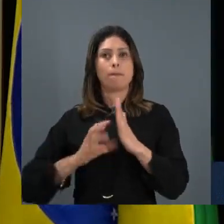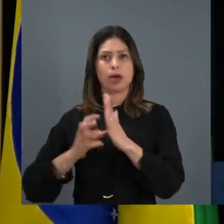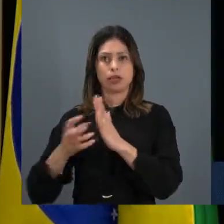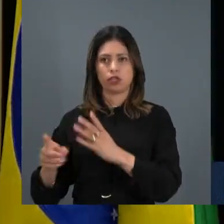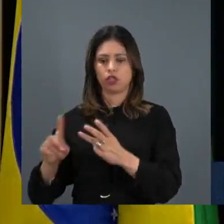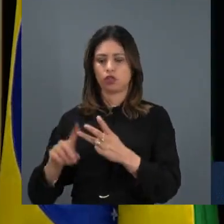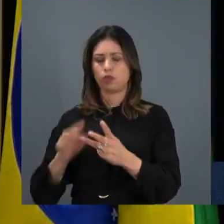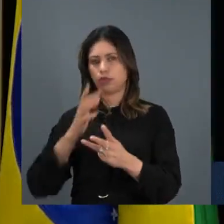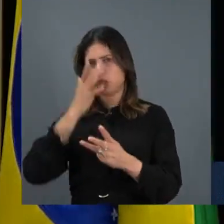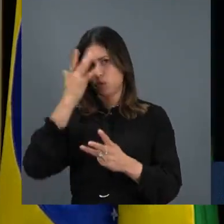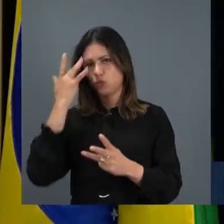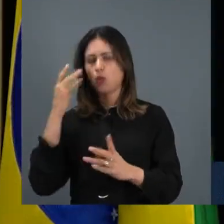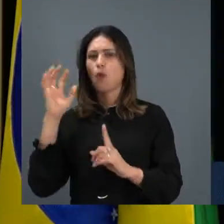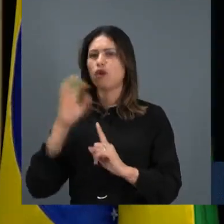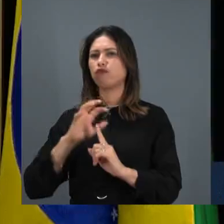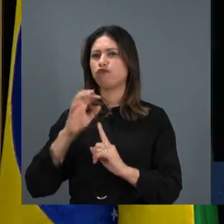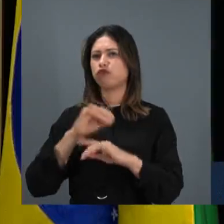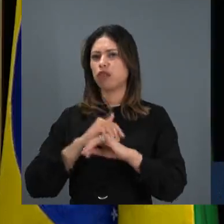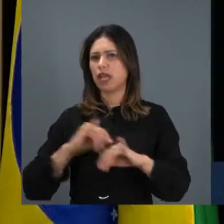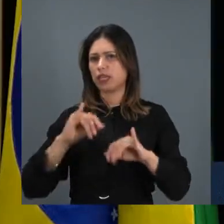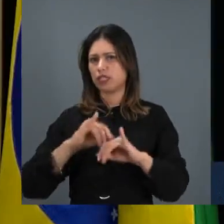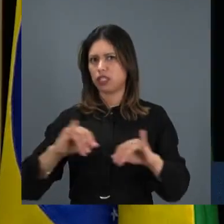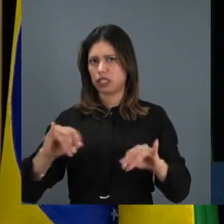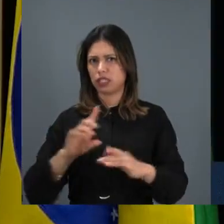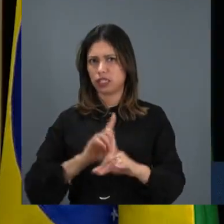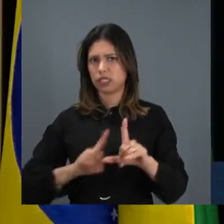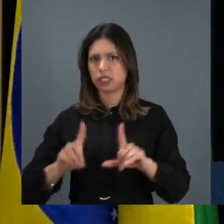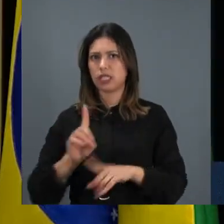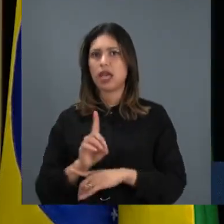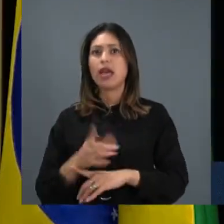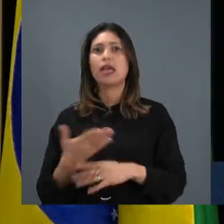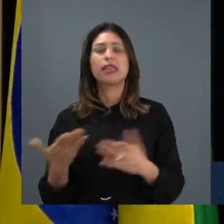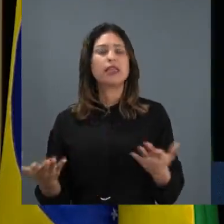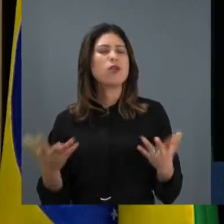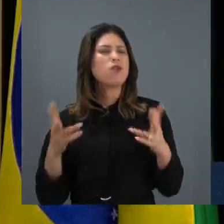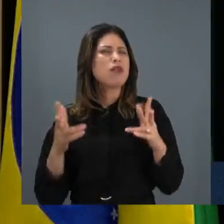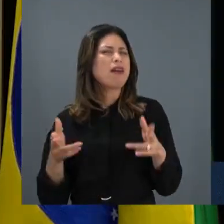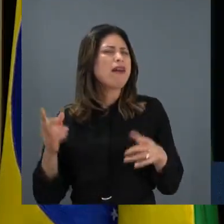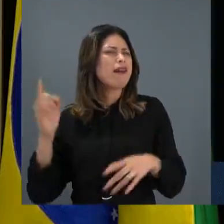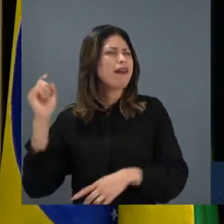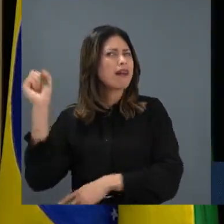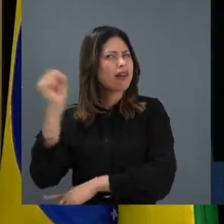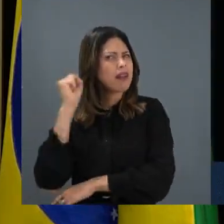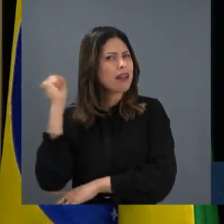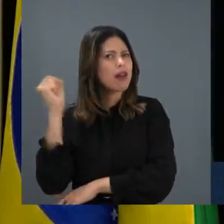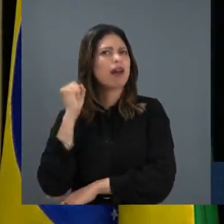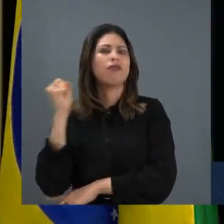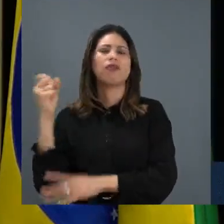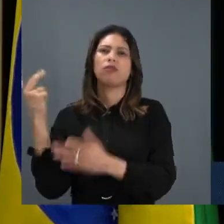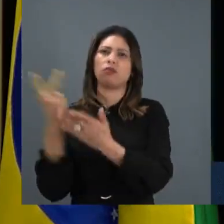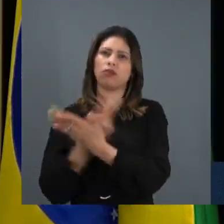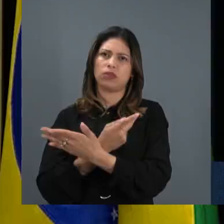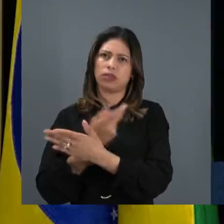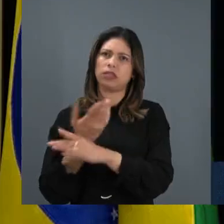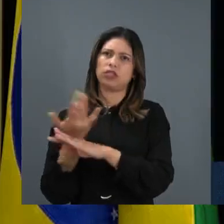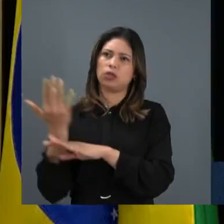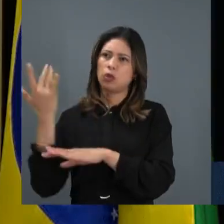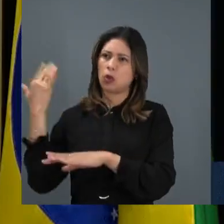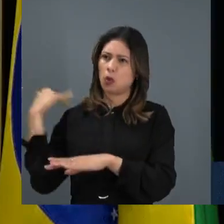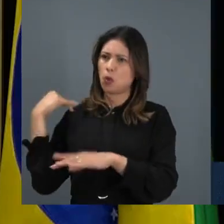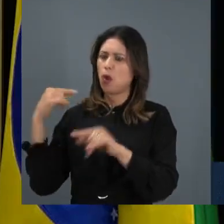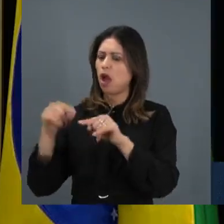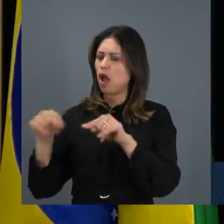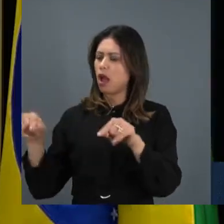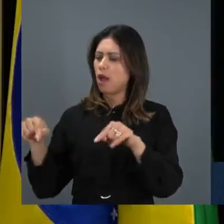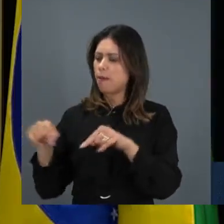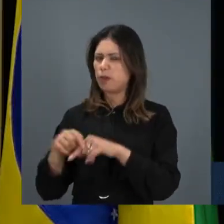ao meu ver, de uma grave denúncia de algo semelhante ao que o passado foi denominado de gabinete do ódio, que